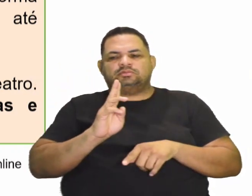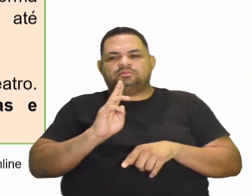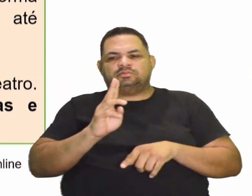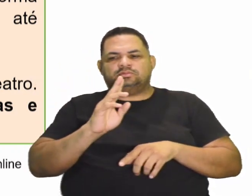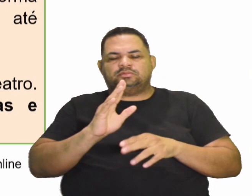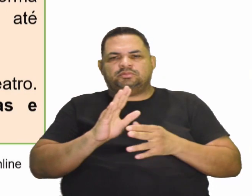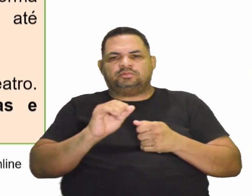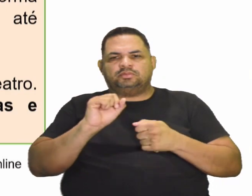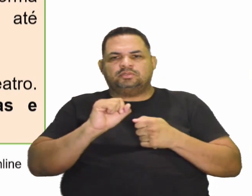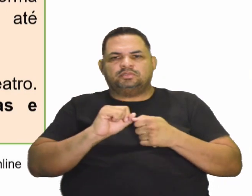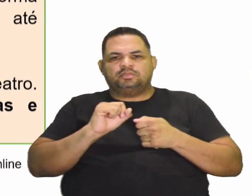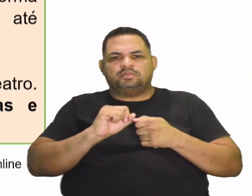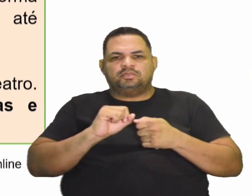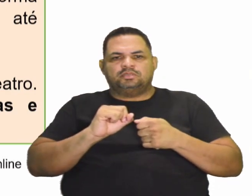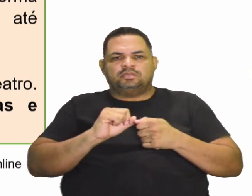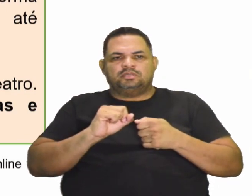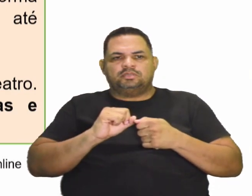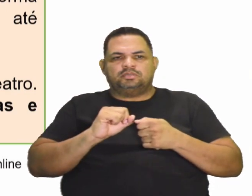essa